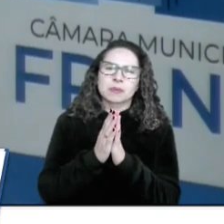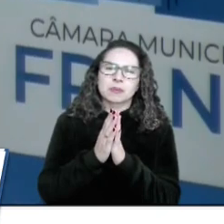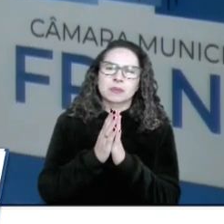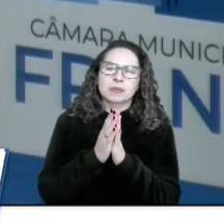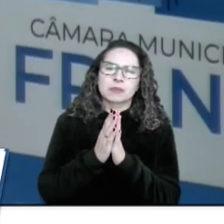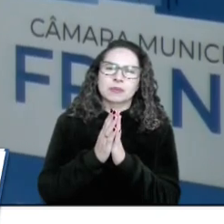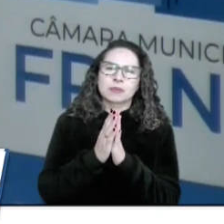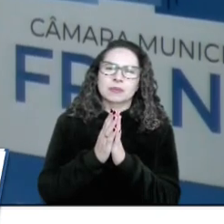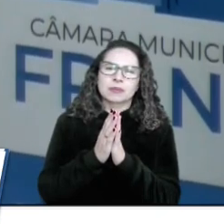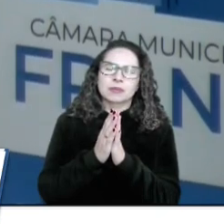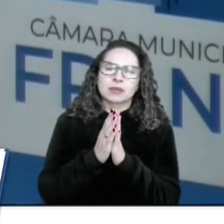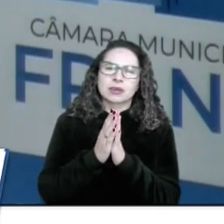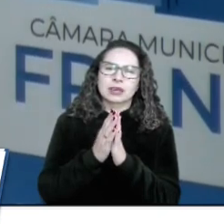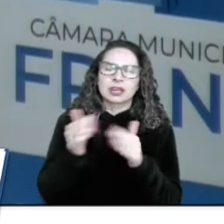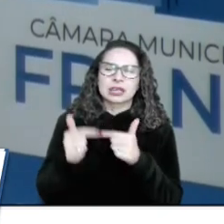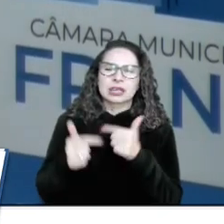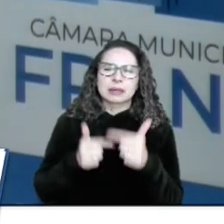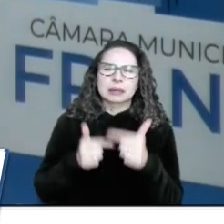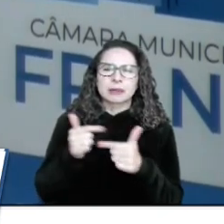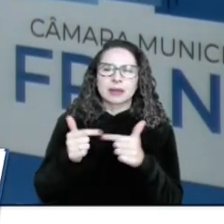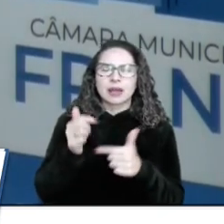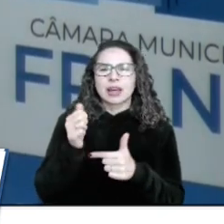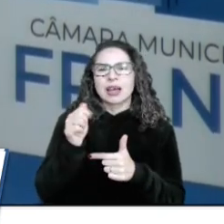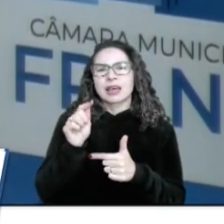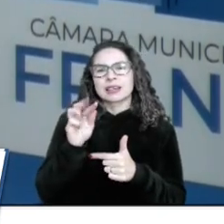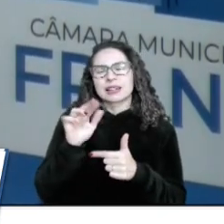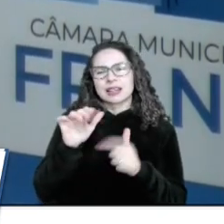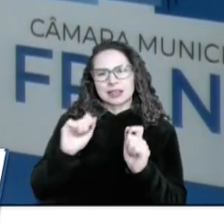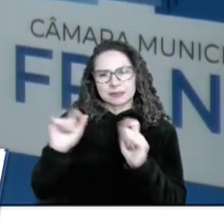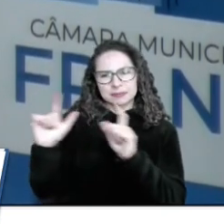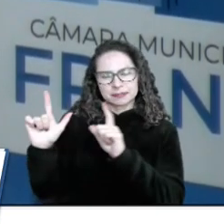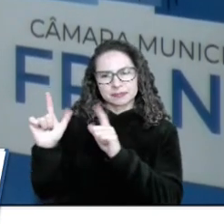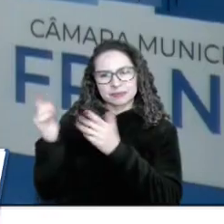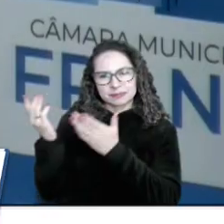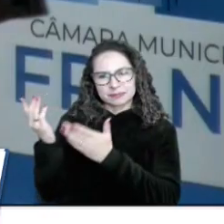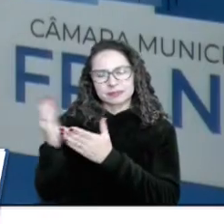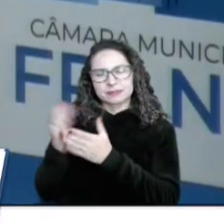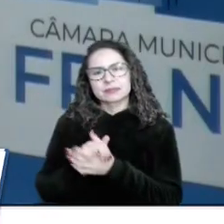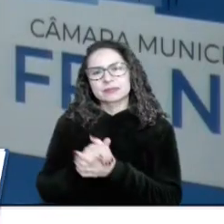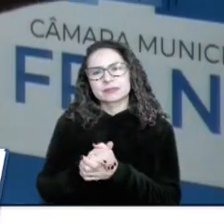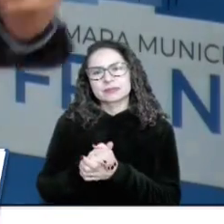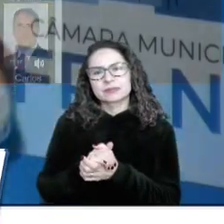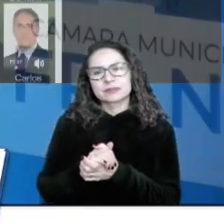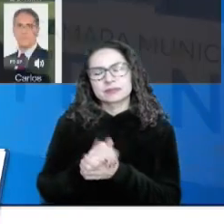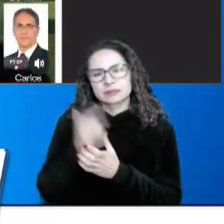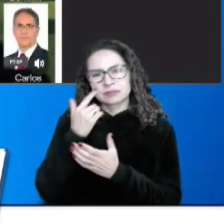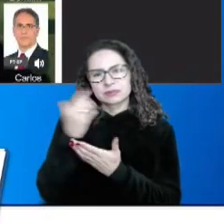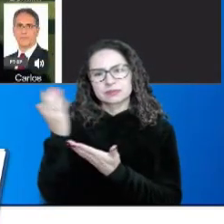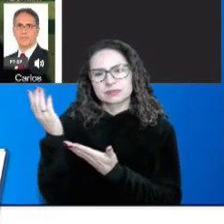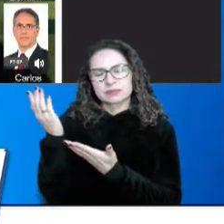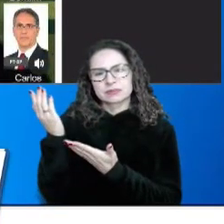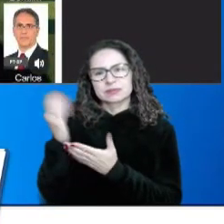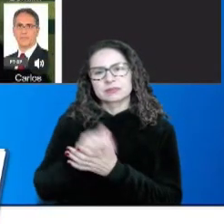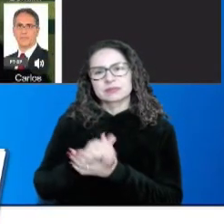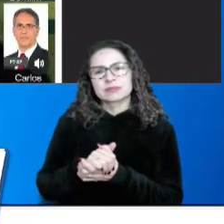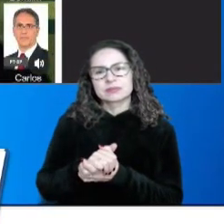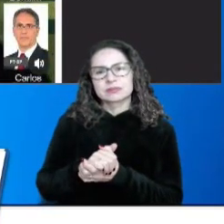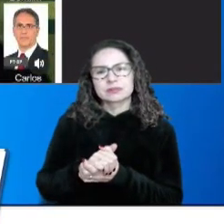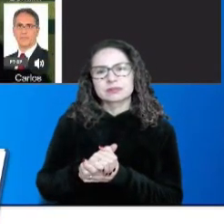servidora Adriana, colocar no telão. Está aí no telão.